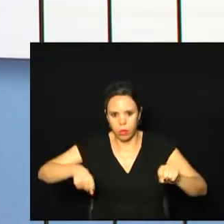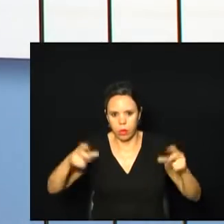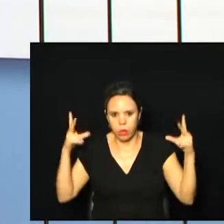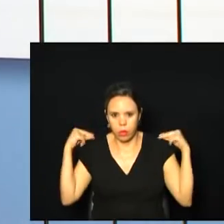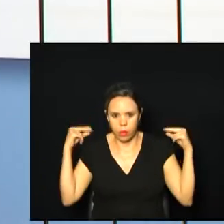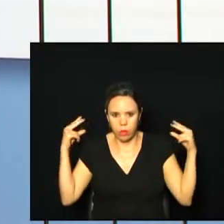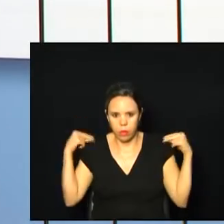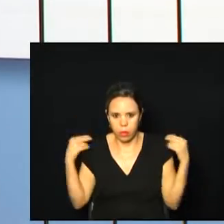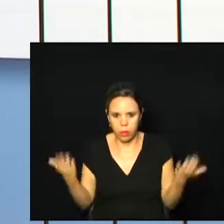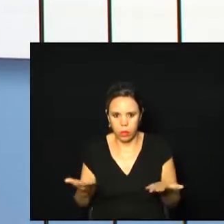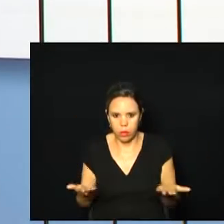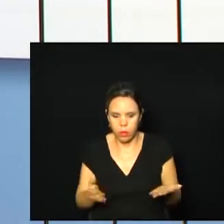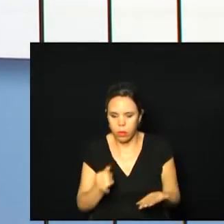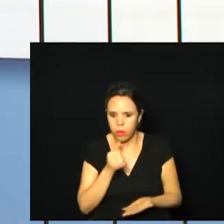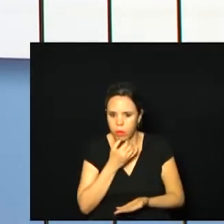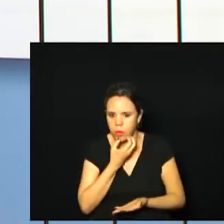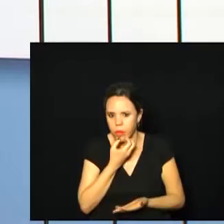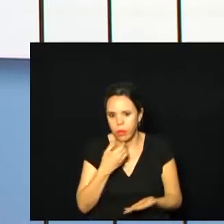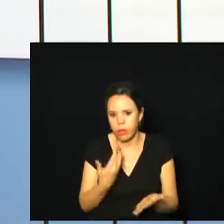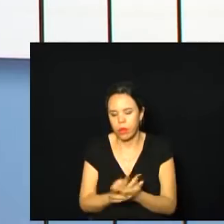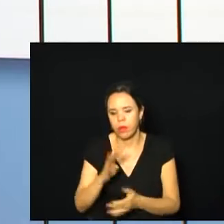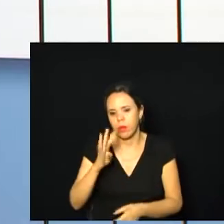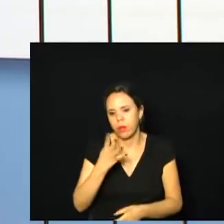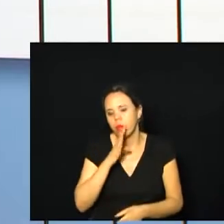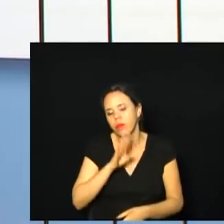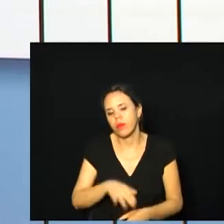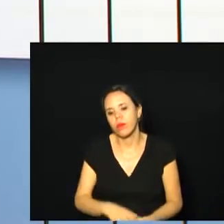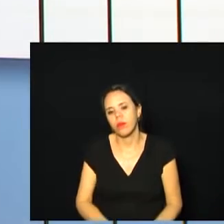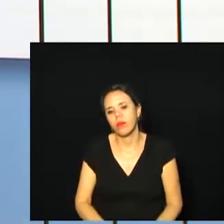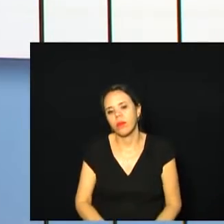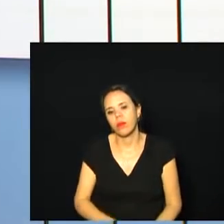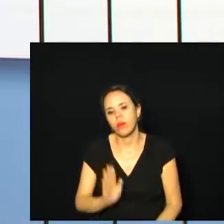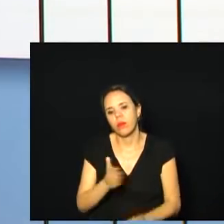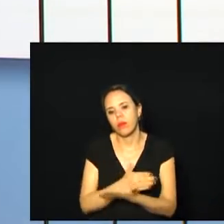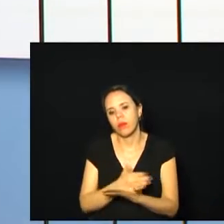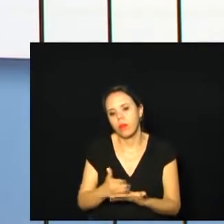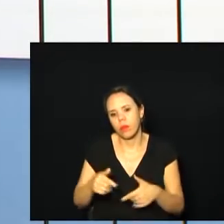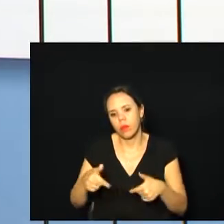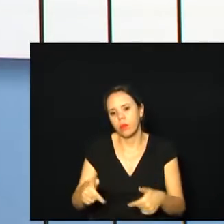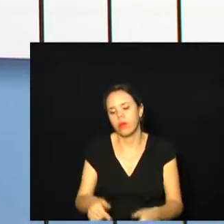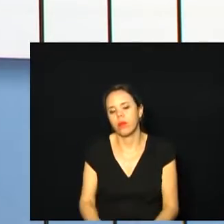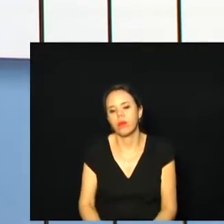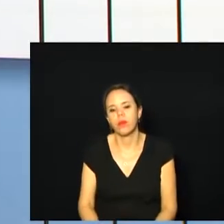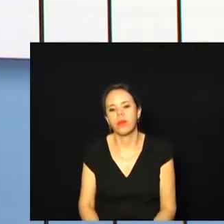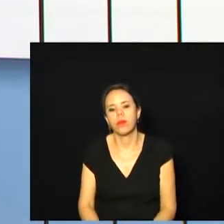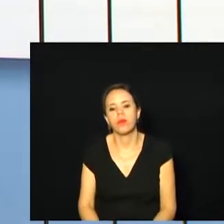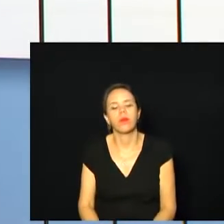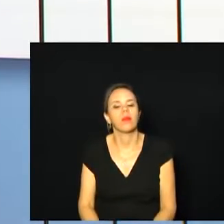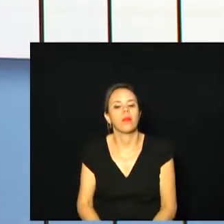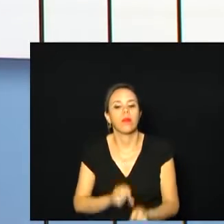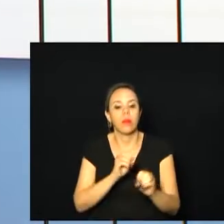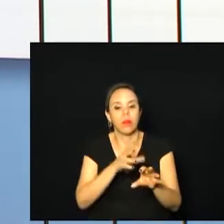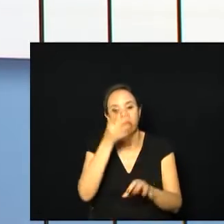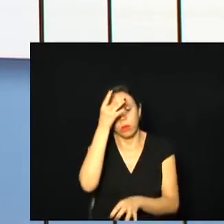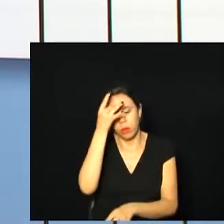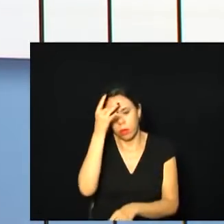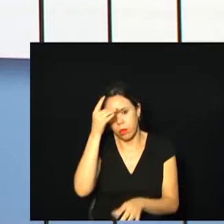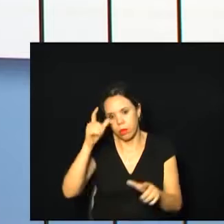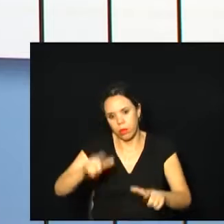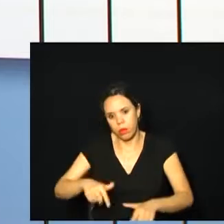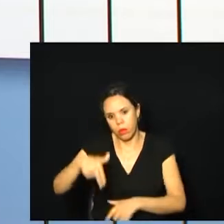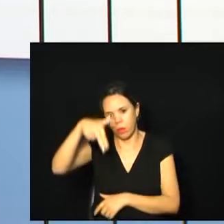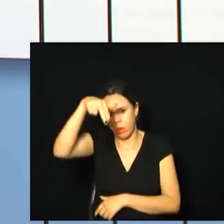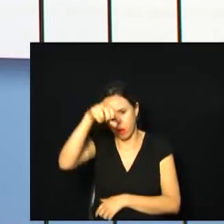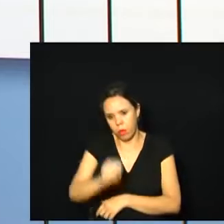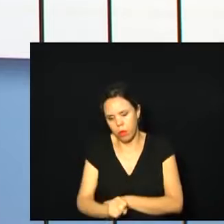motoristas. Hoje, por exemplo, até às 4 horas da tarde já começa uma ação, uma blitz educativa ali na Norte